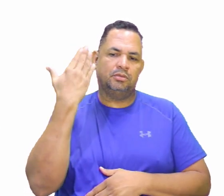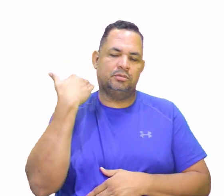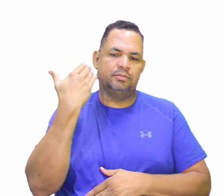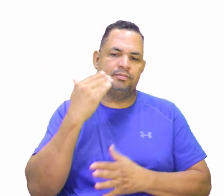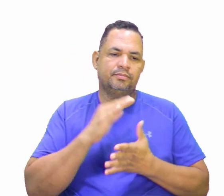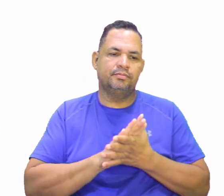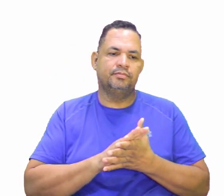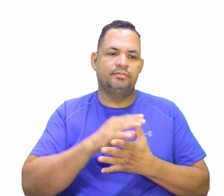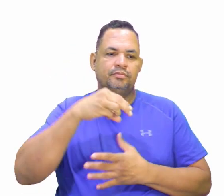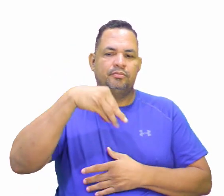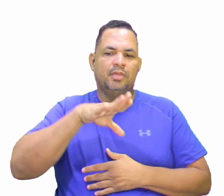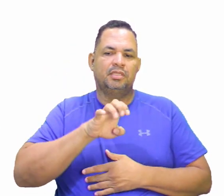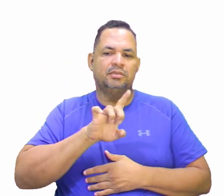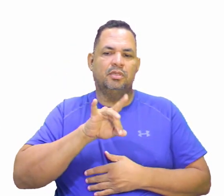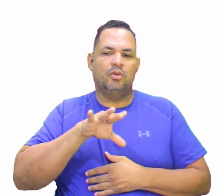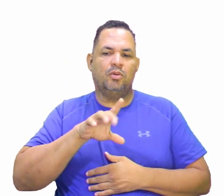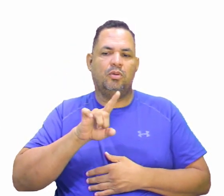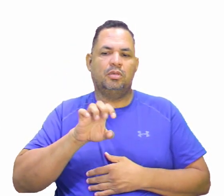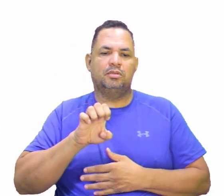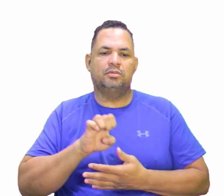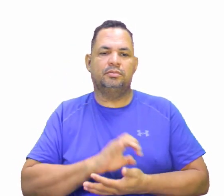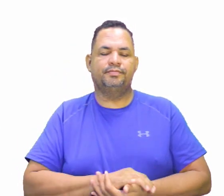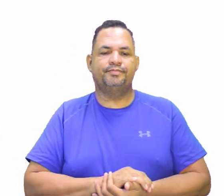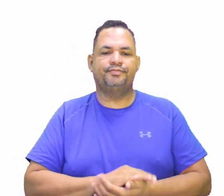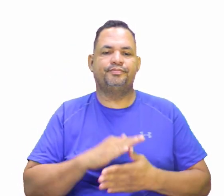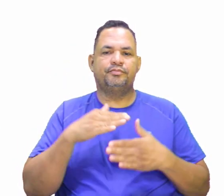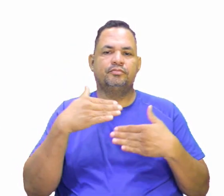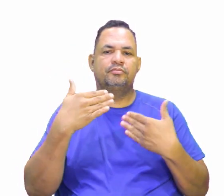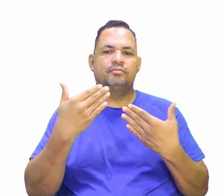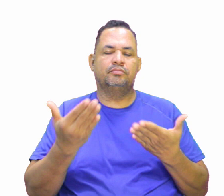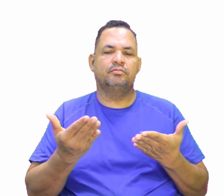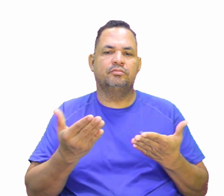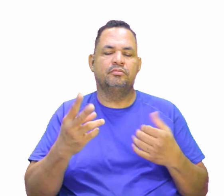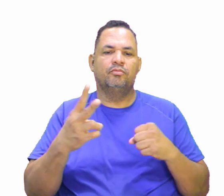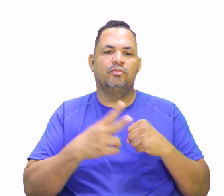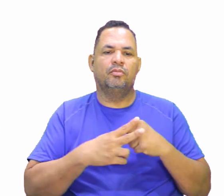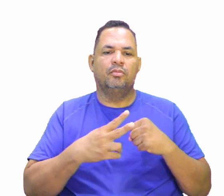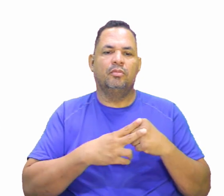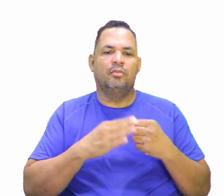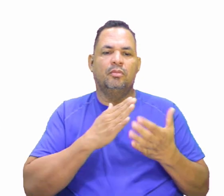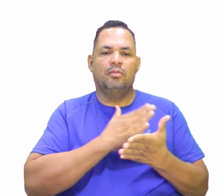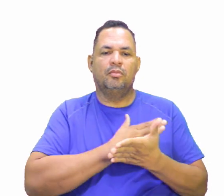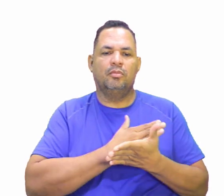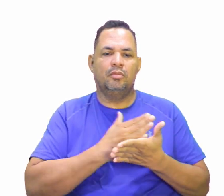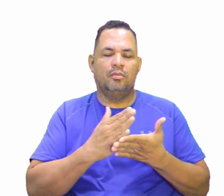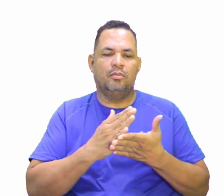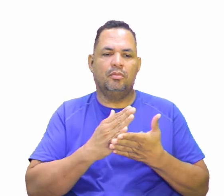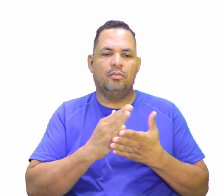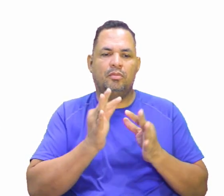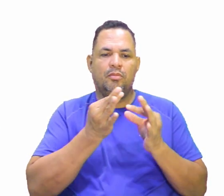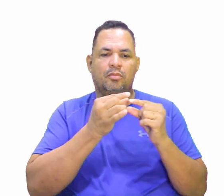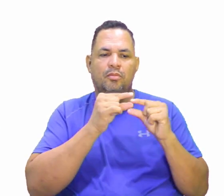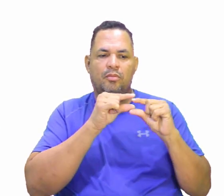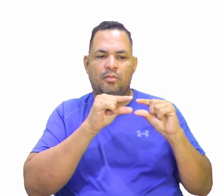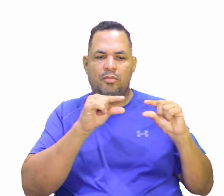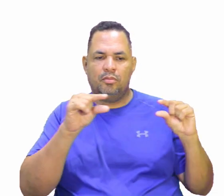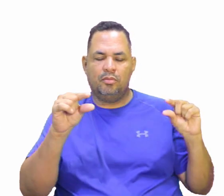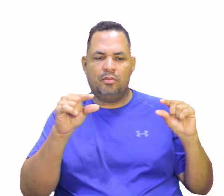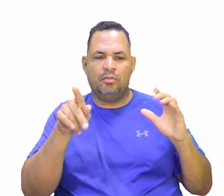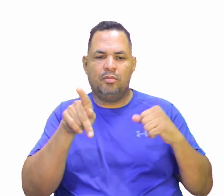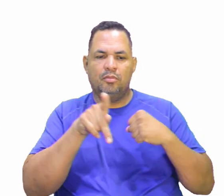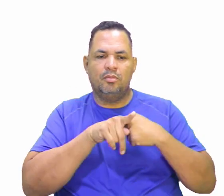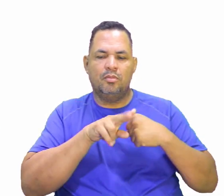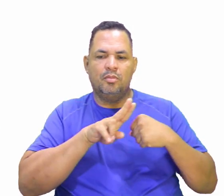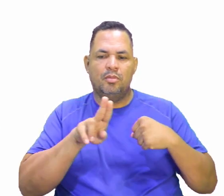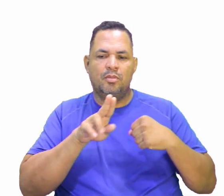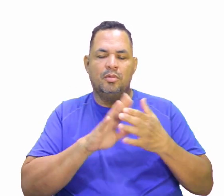né, a mesóclise ocorre. Quando o verbo inicia a oração, o pronome oblíquo vai